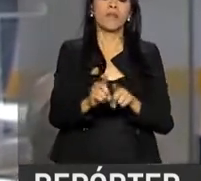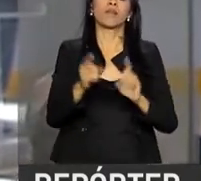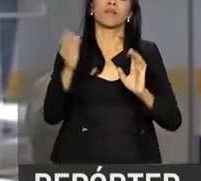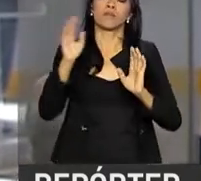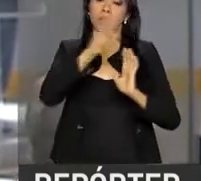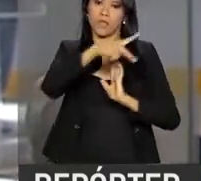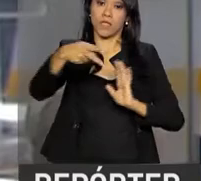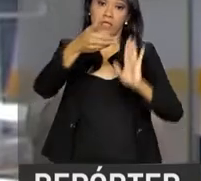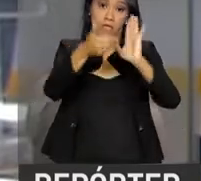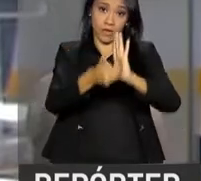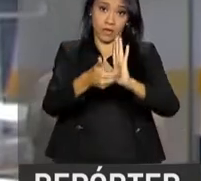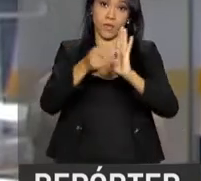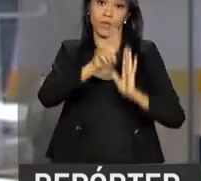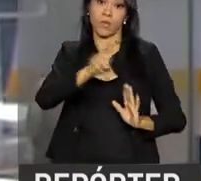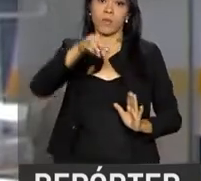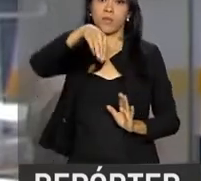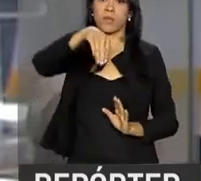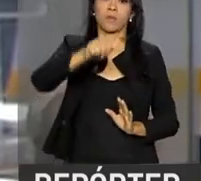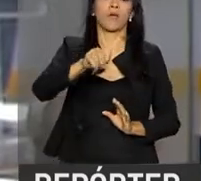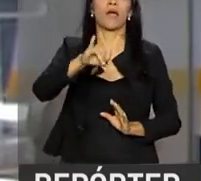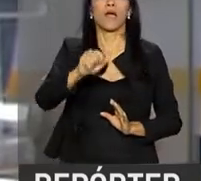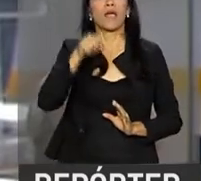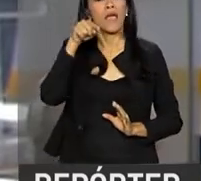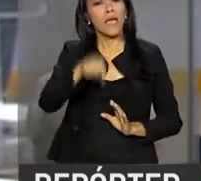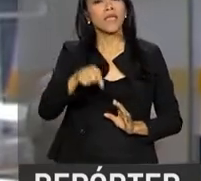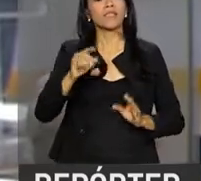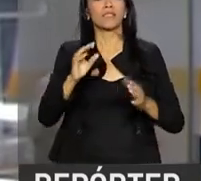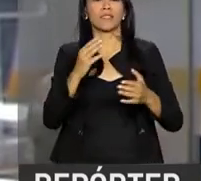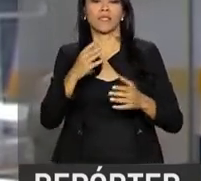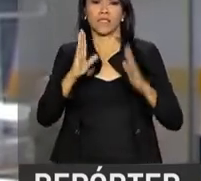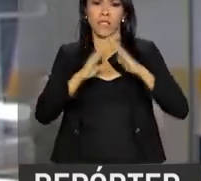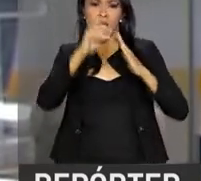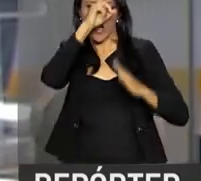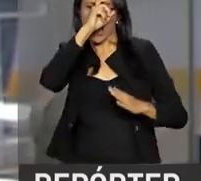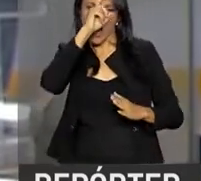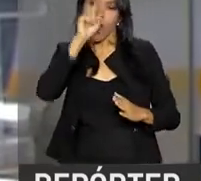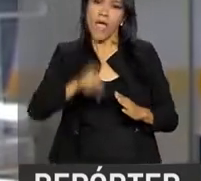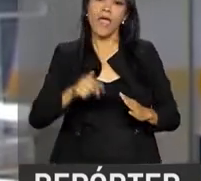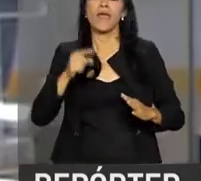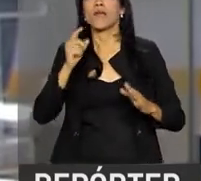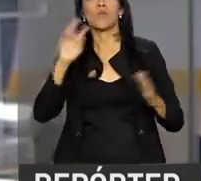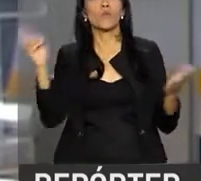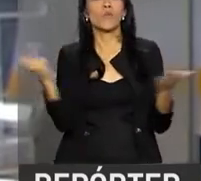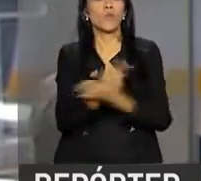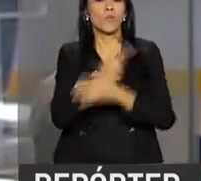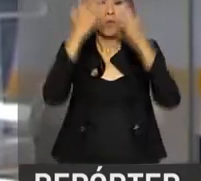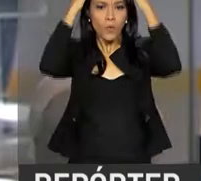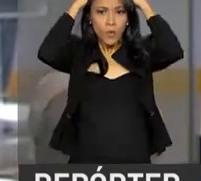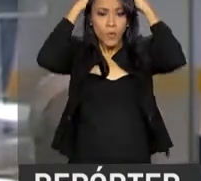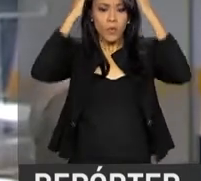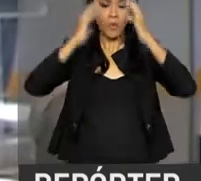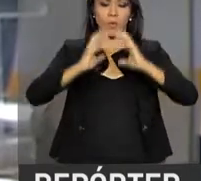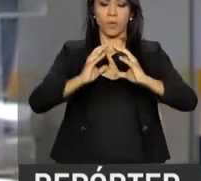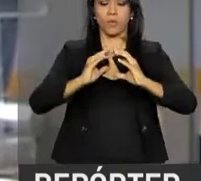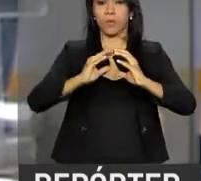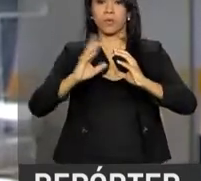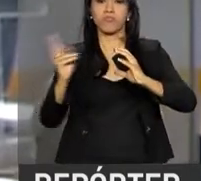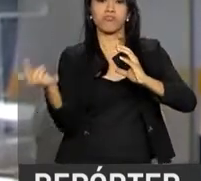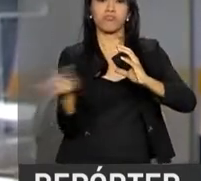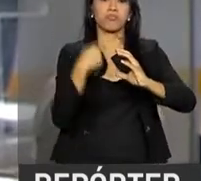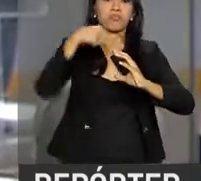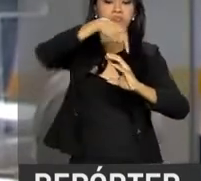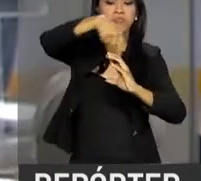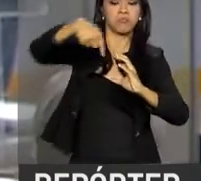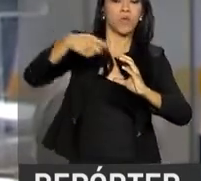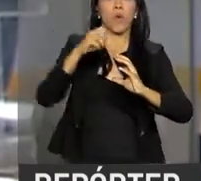maia a radiocirurgia é voltada para o tratamento de tumores cerebrais e de outras doenças neurológicas como por exemplo